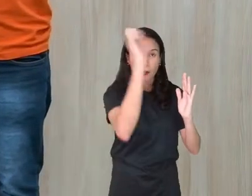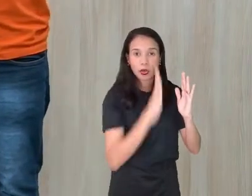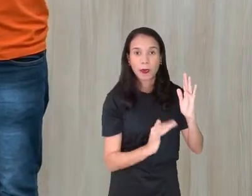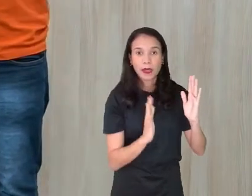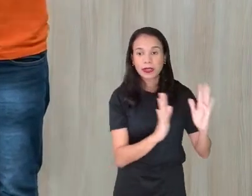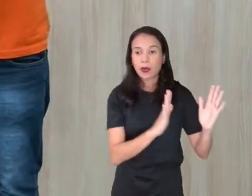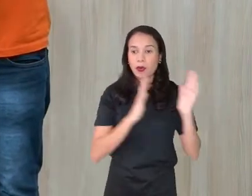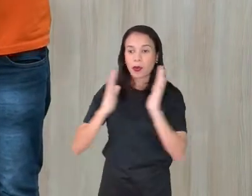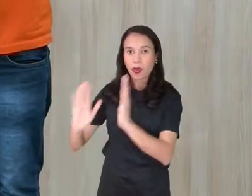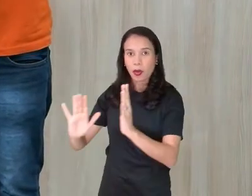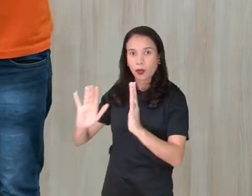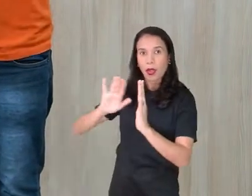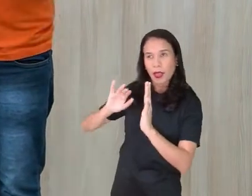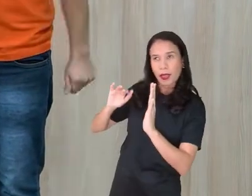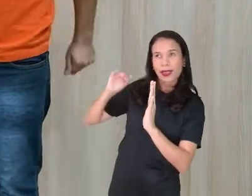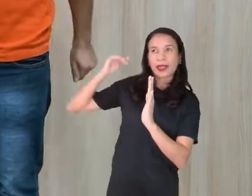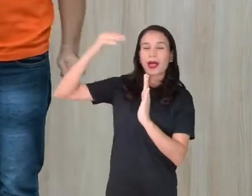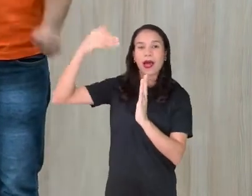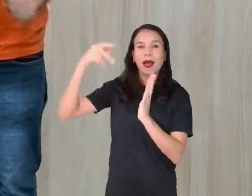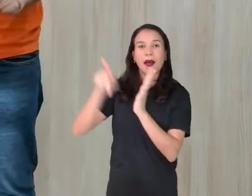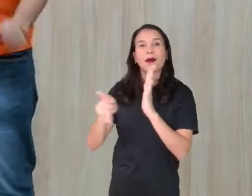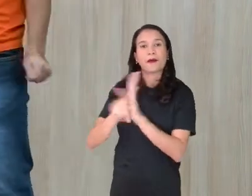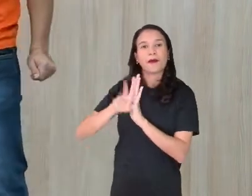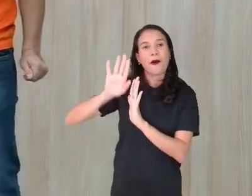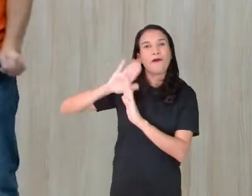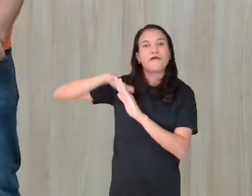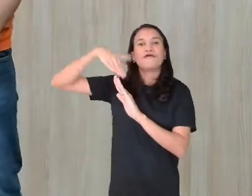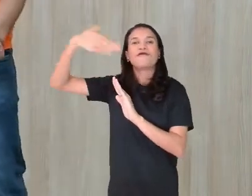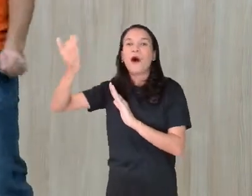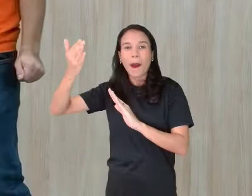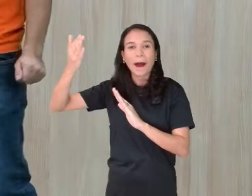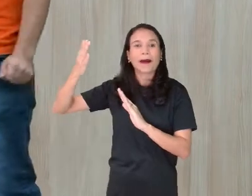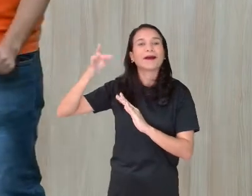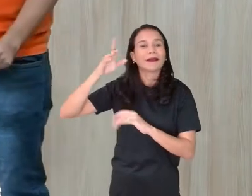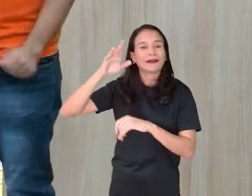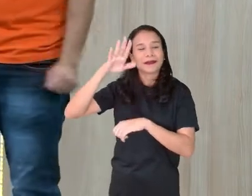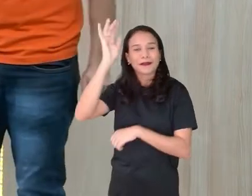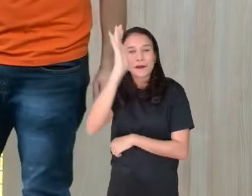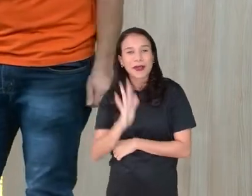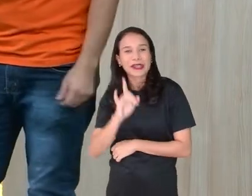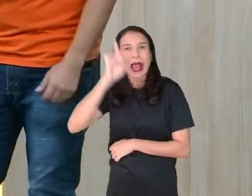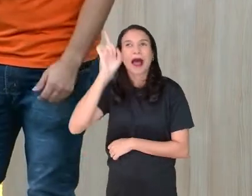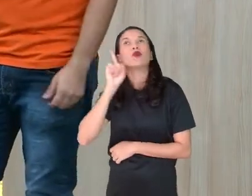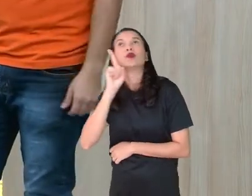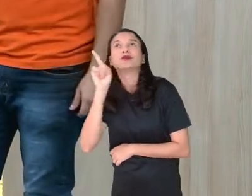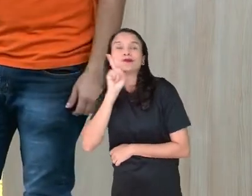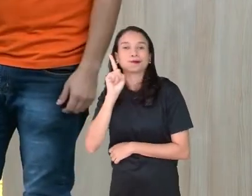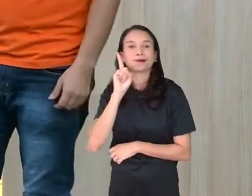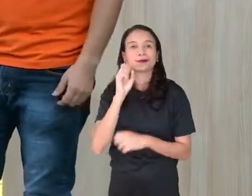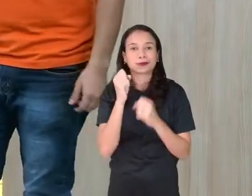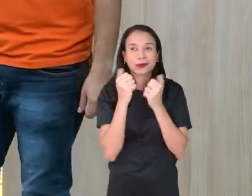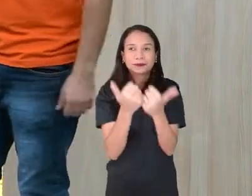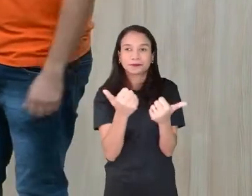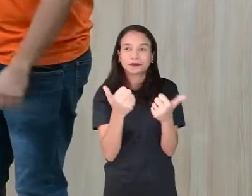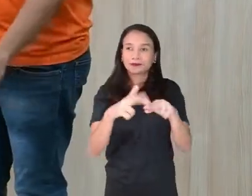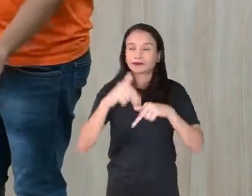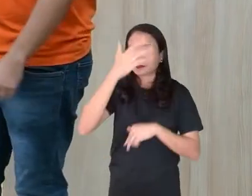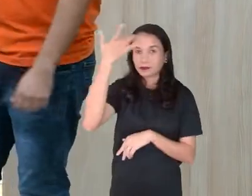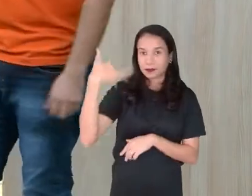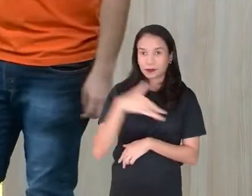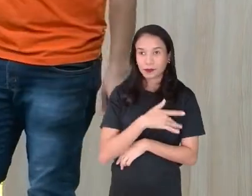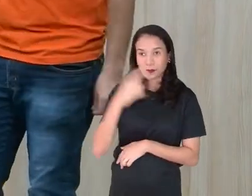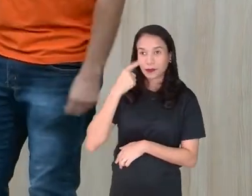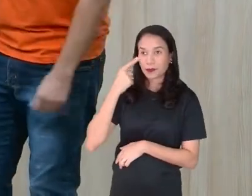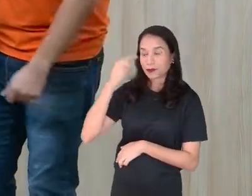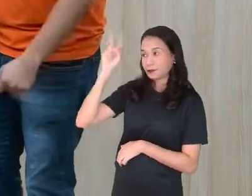a outra lá nos States, né, lá nos Estados Unidos. Beleza, pessoal? Então, aqui, como eu falei